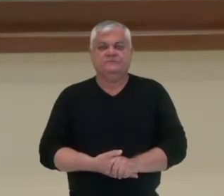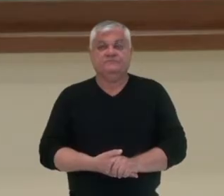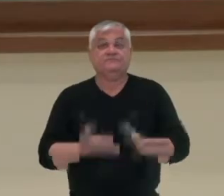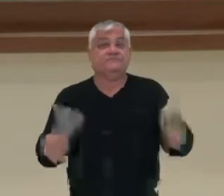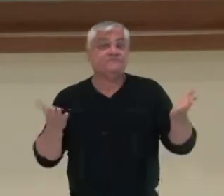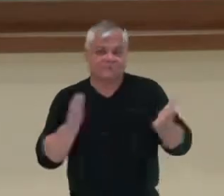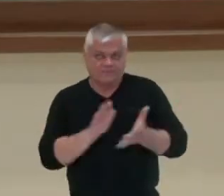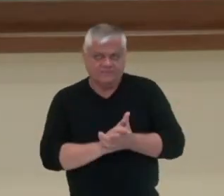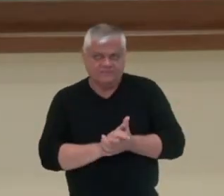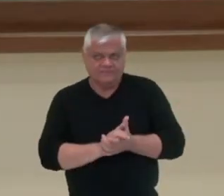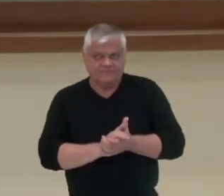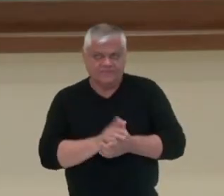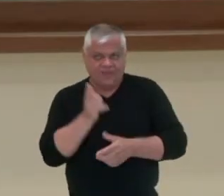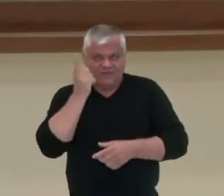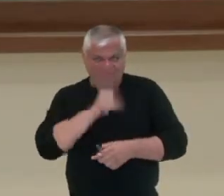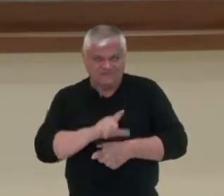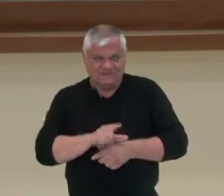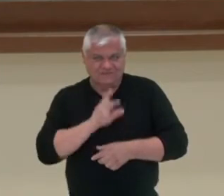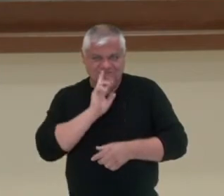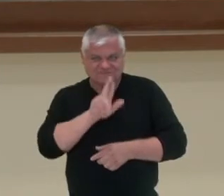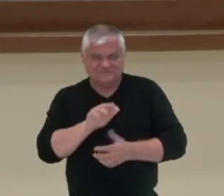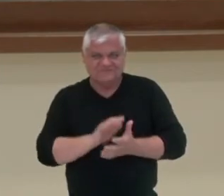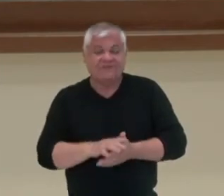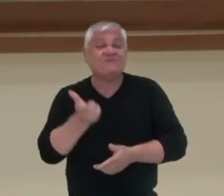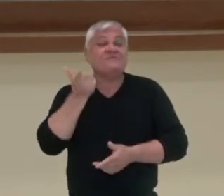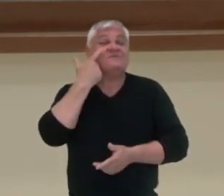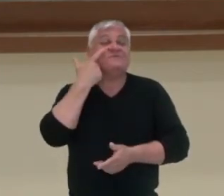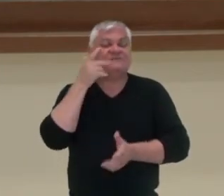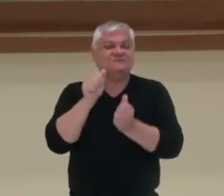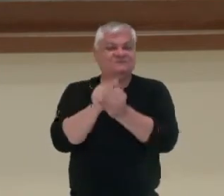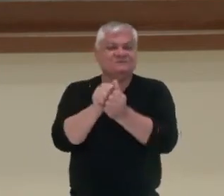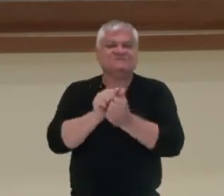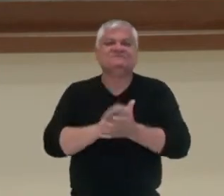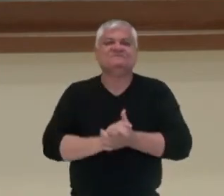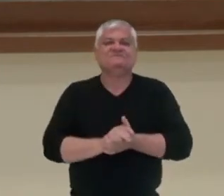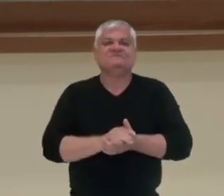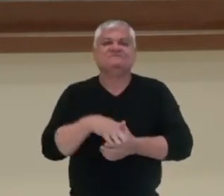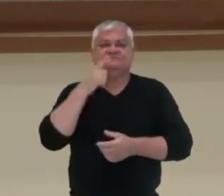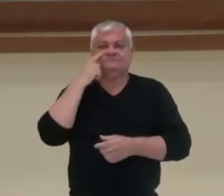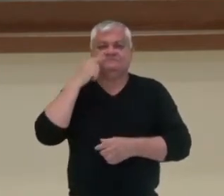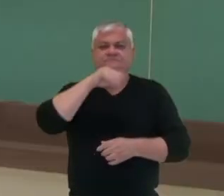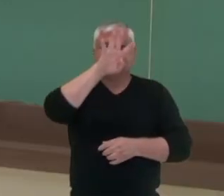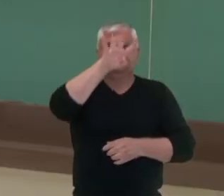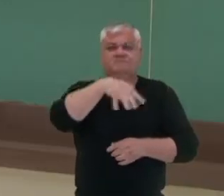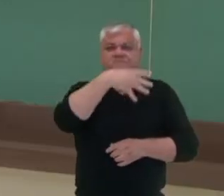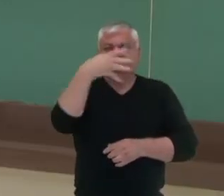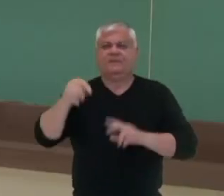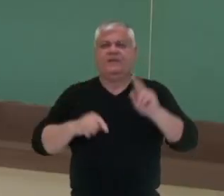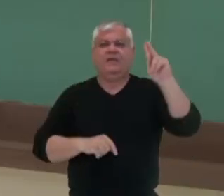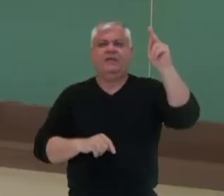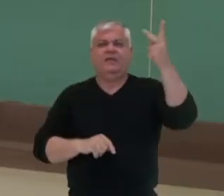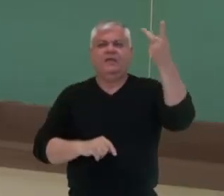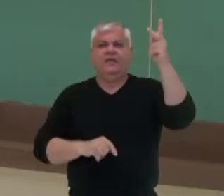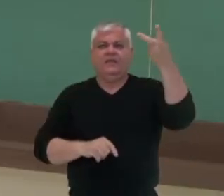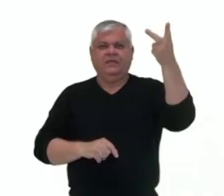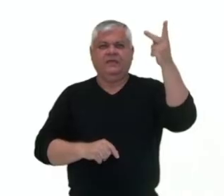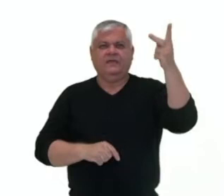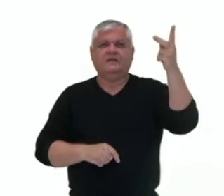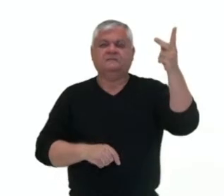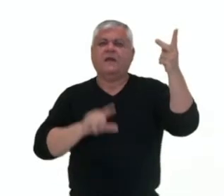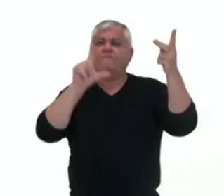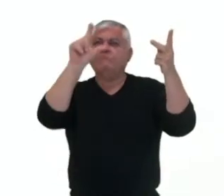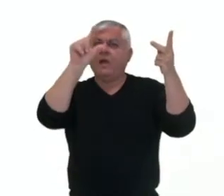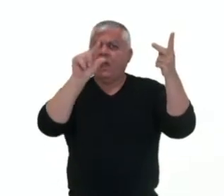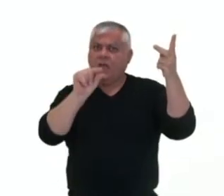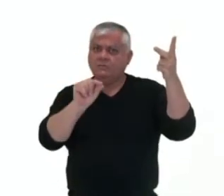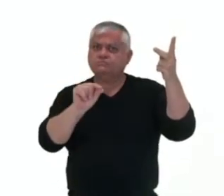E aí, pessoal, chegaram a uma conclusão? Vamos lá analisar juntos. Olha só, a hemoglobina, ela tá em baixa quantidade, o normal